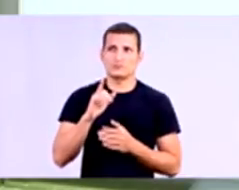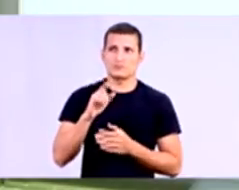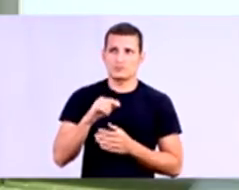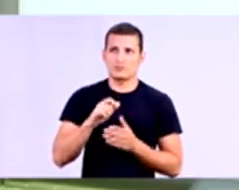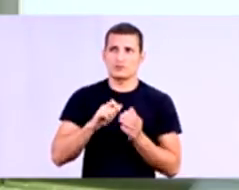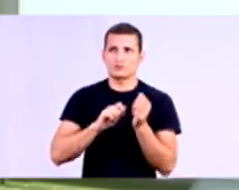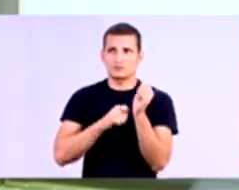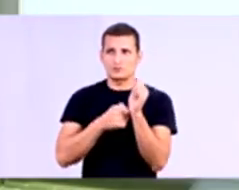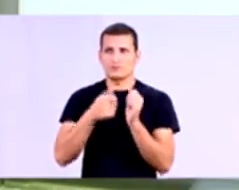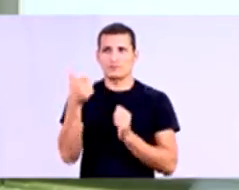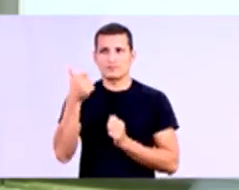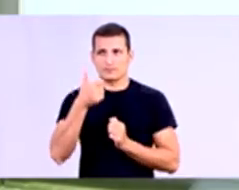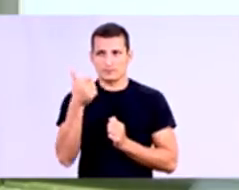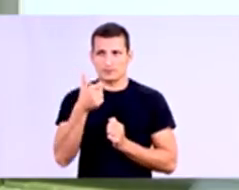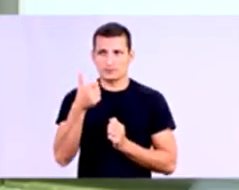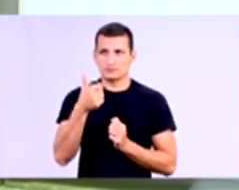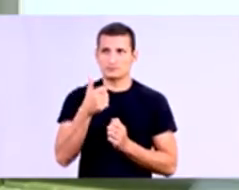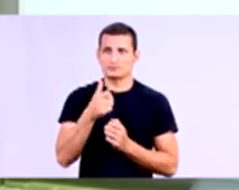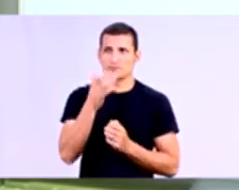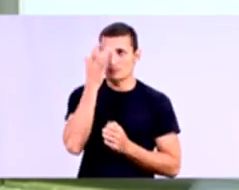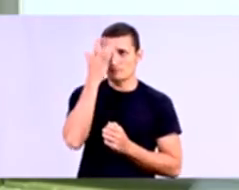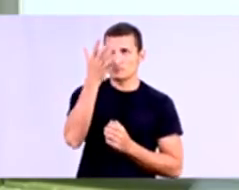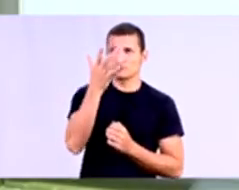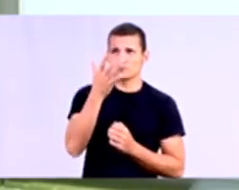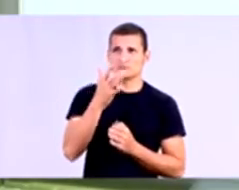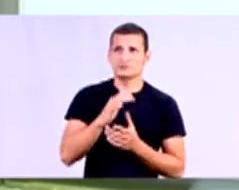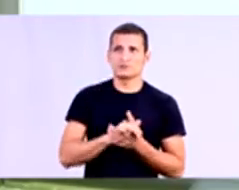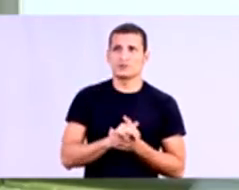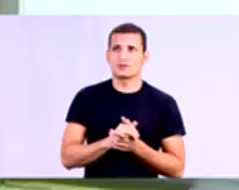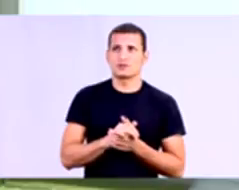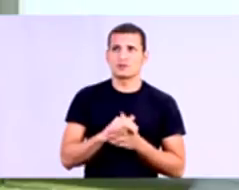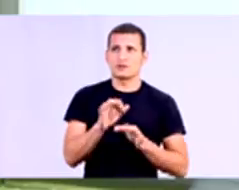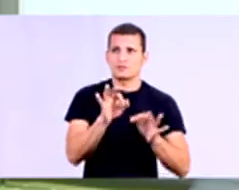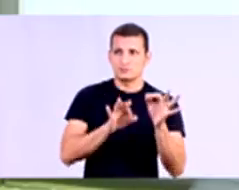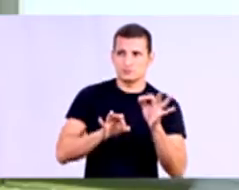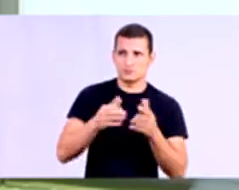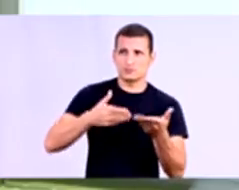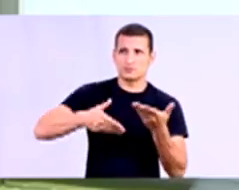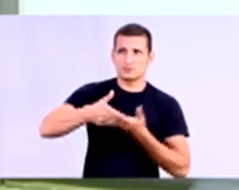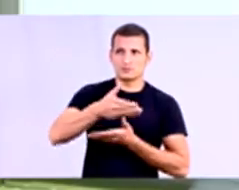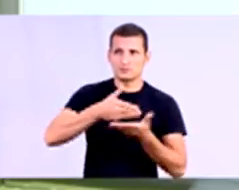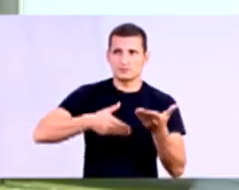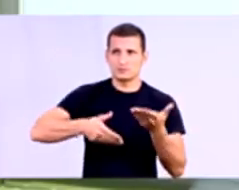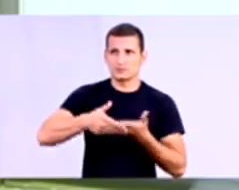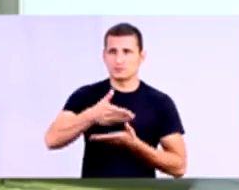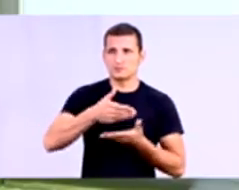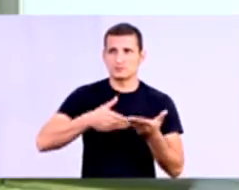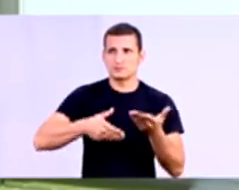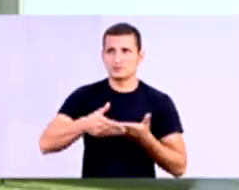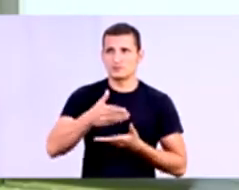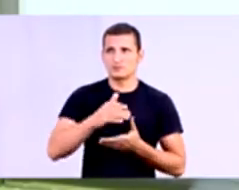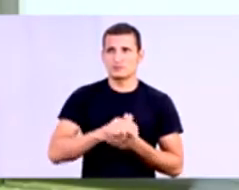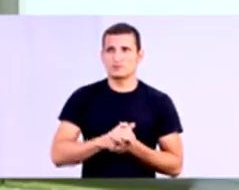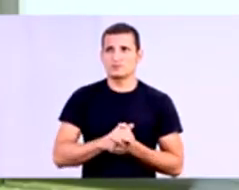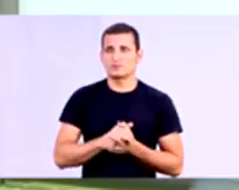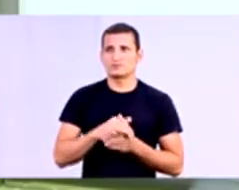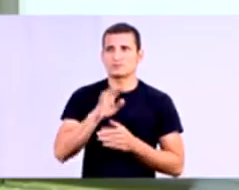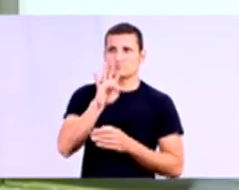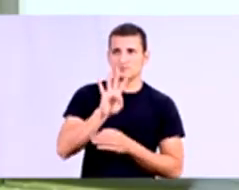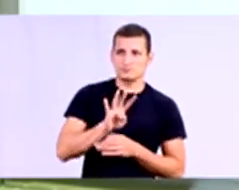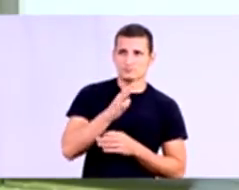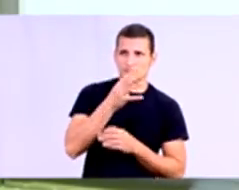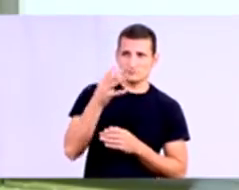chave primária, para que facilite a montagem e o relacionamento das minhas